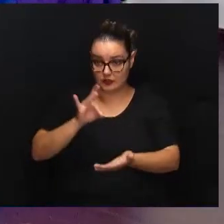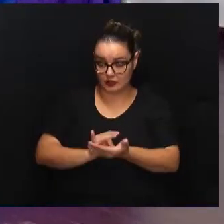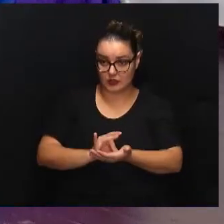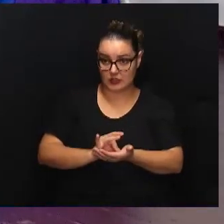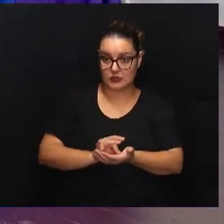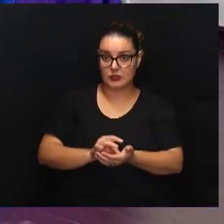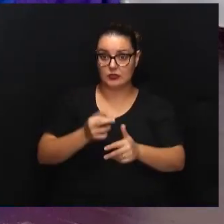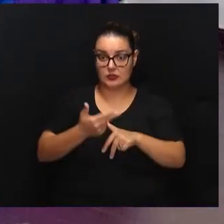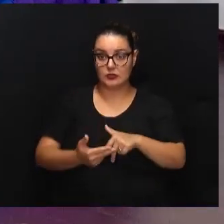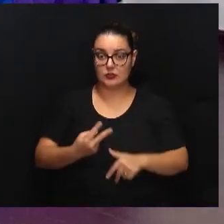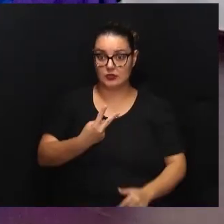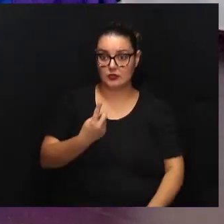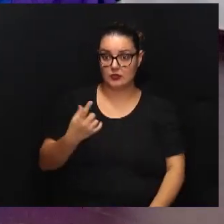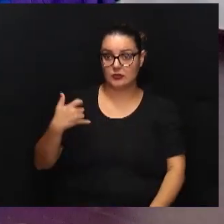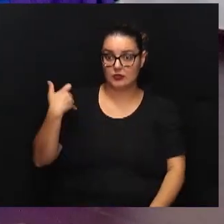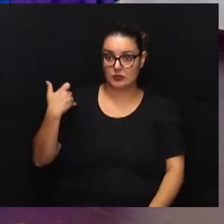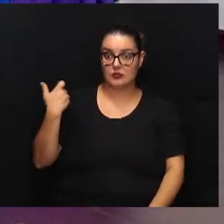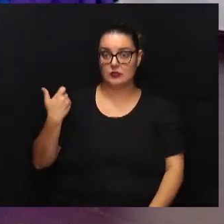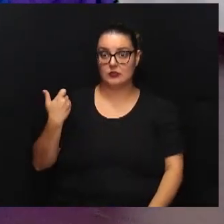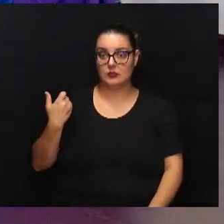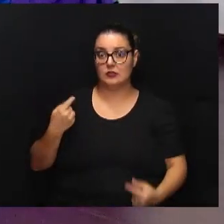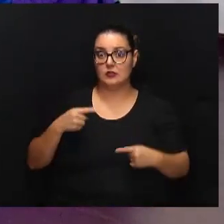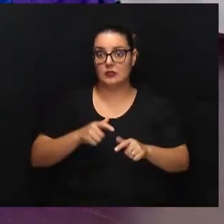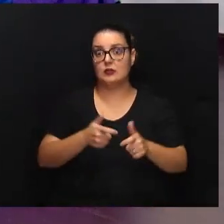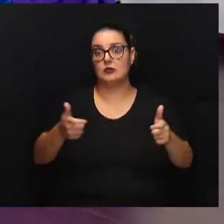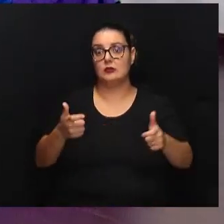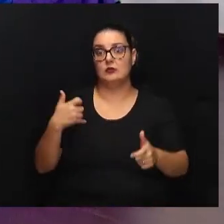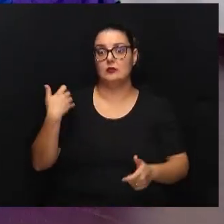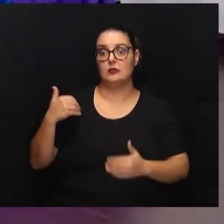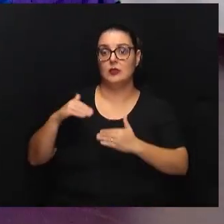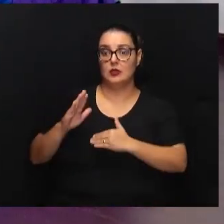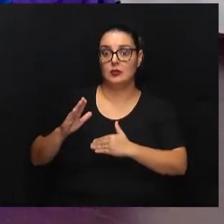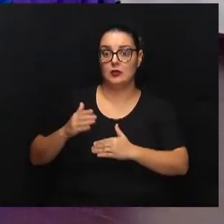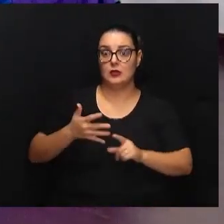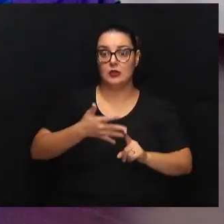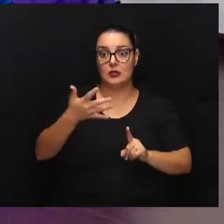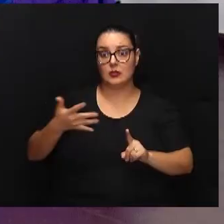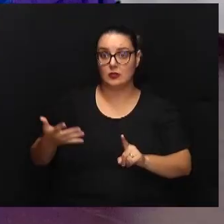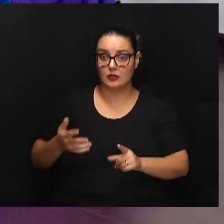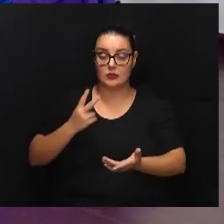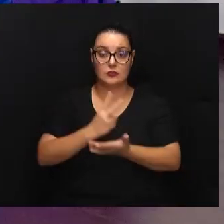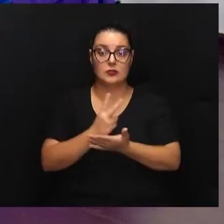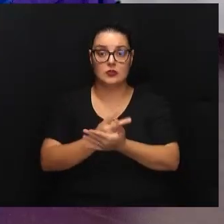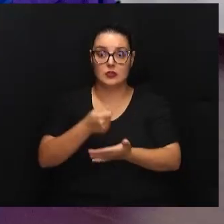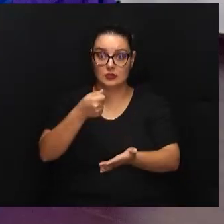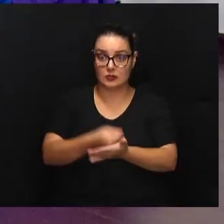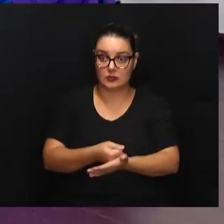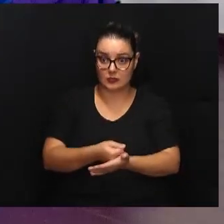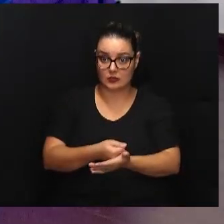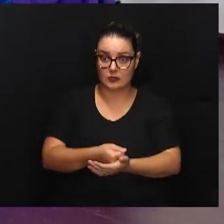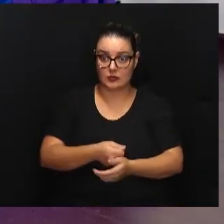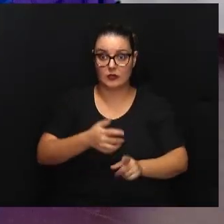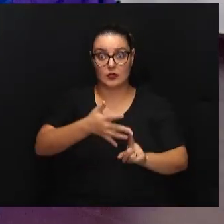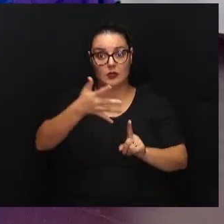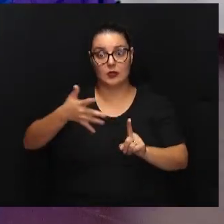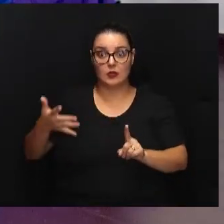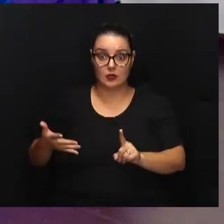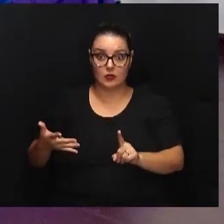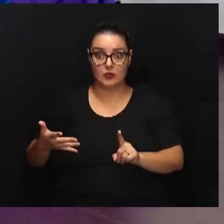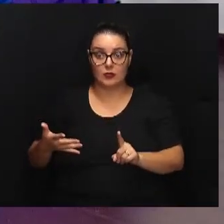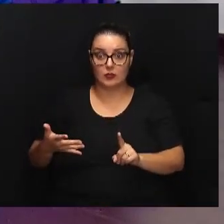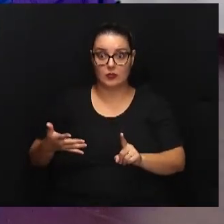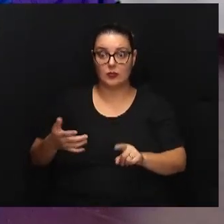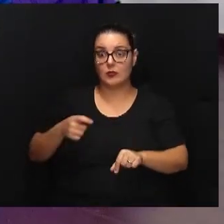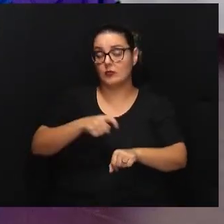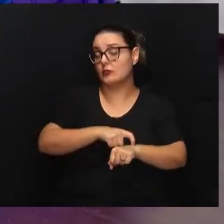a maioridade legal LGBT, que sempre constituiu, para as pessoas LGBTs, um momento de conseguir se emancipar